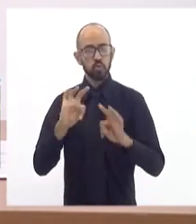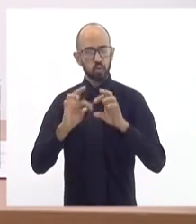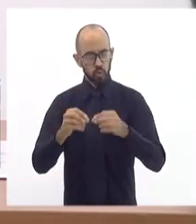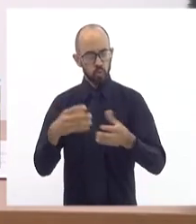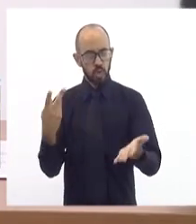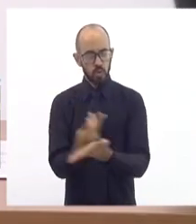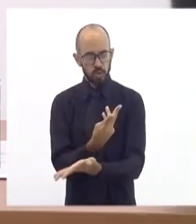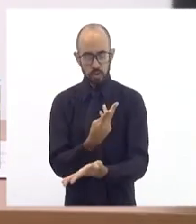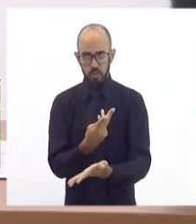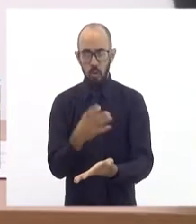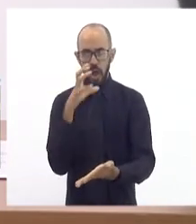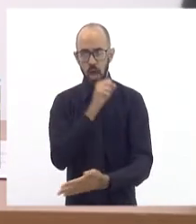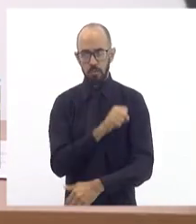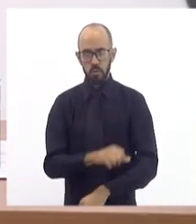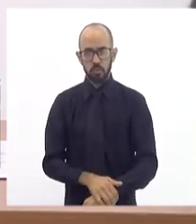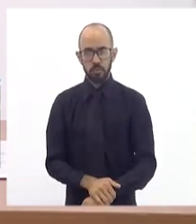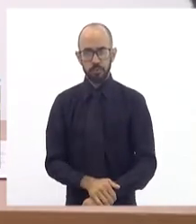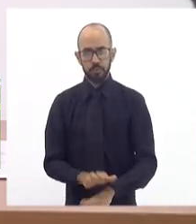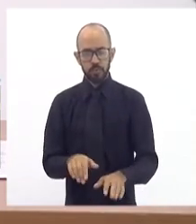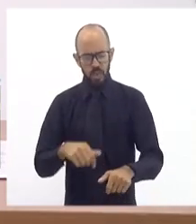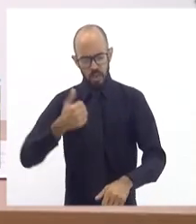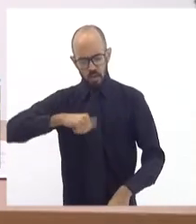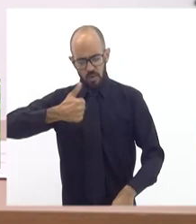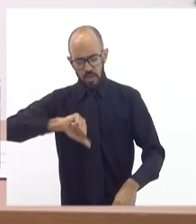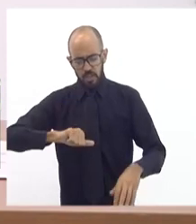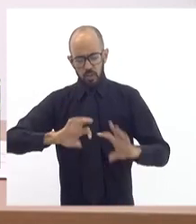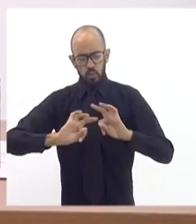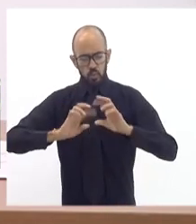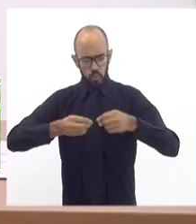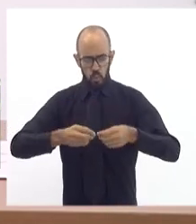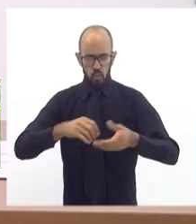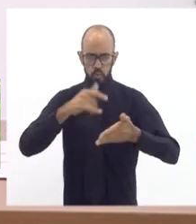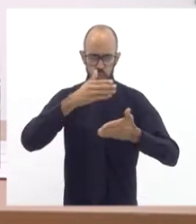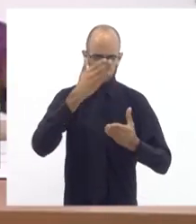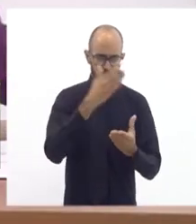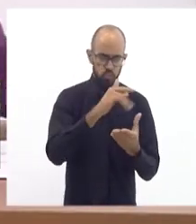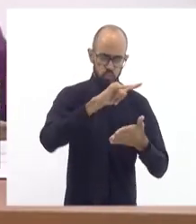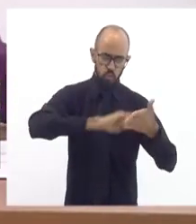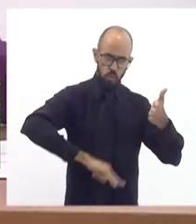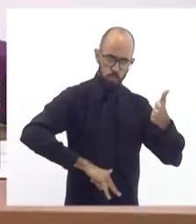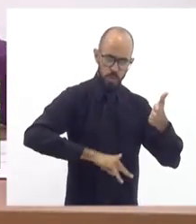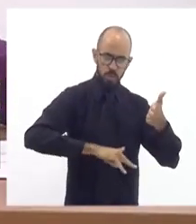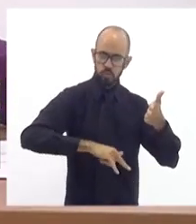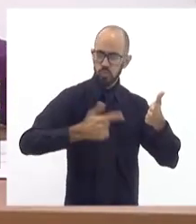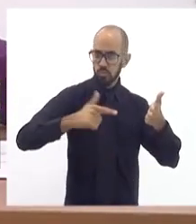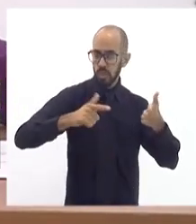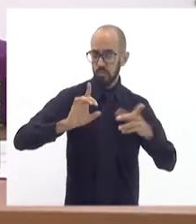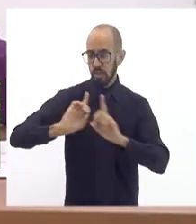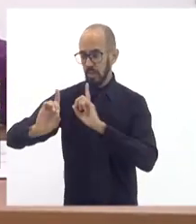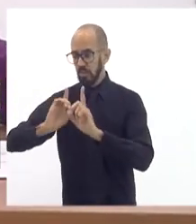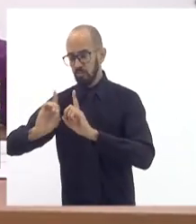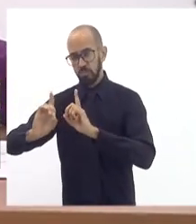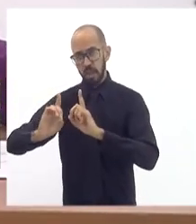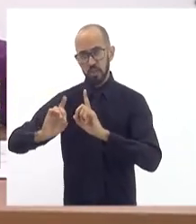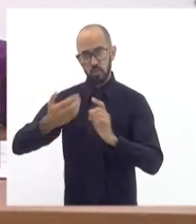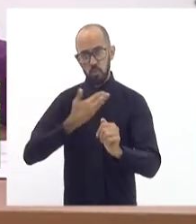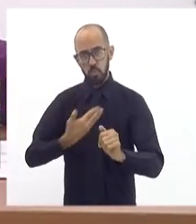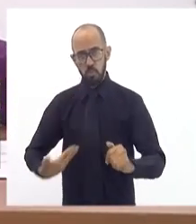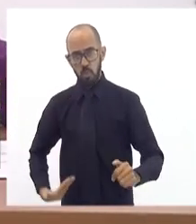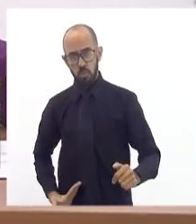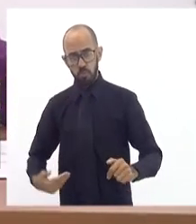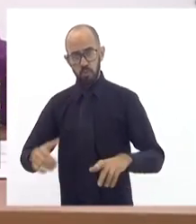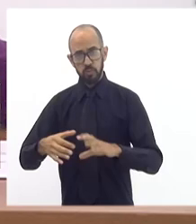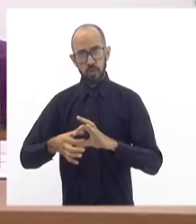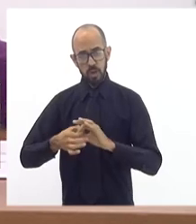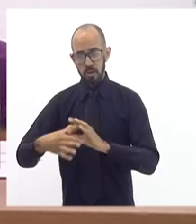se viu se licenciamento analisamos o processo relâmpago E se eu levar sem o devido debate público que combinou